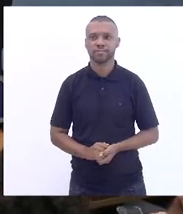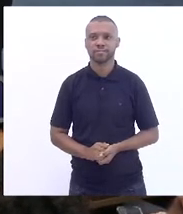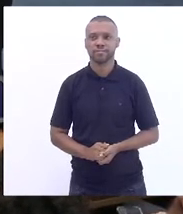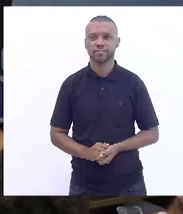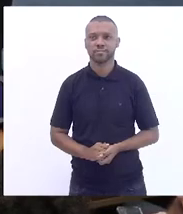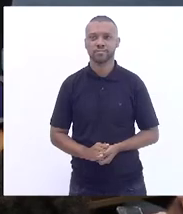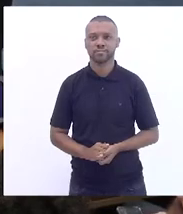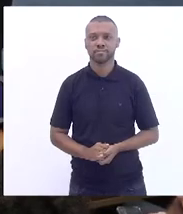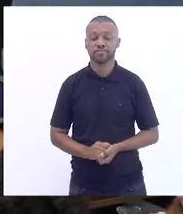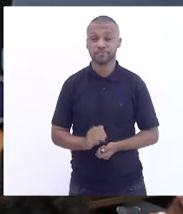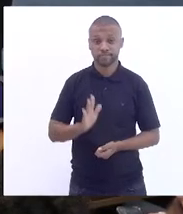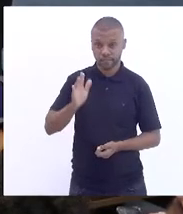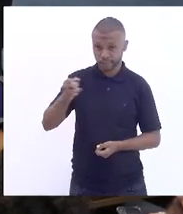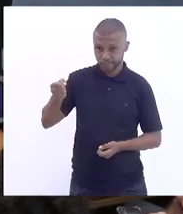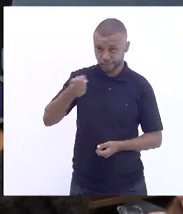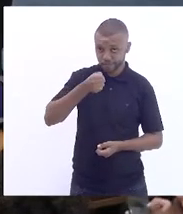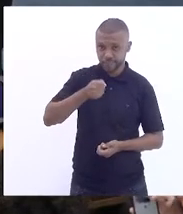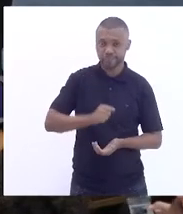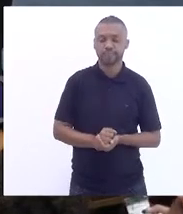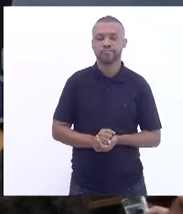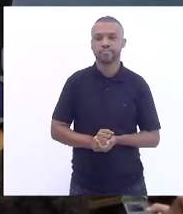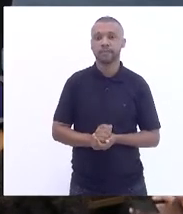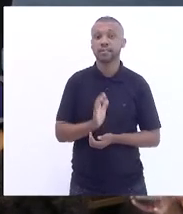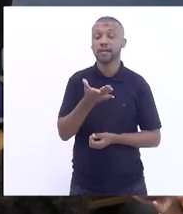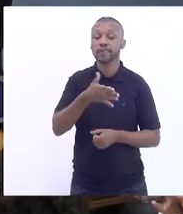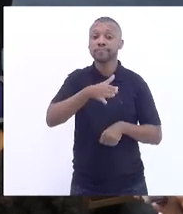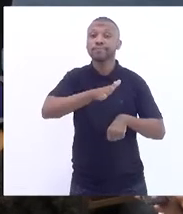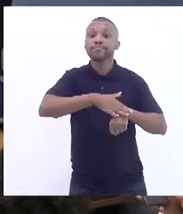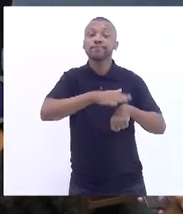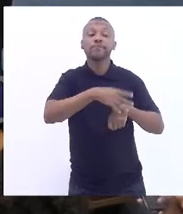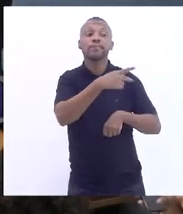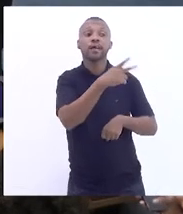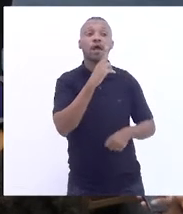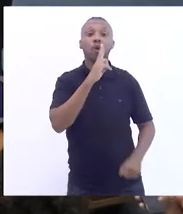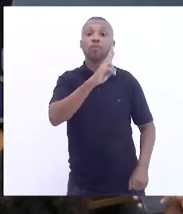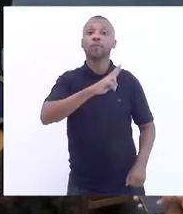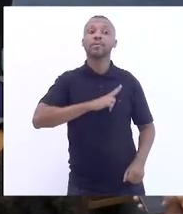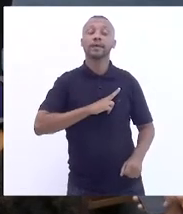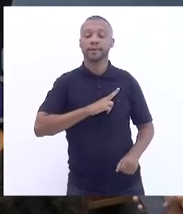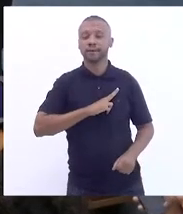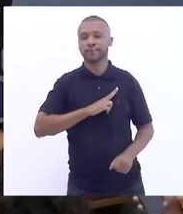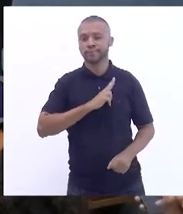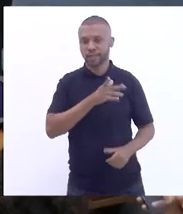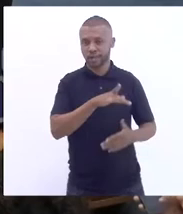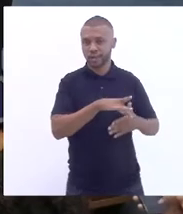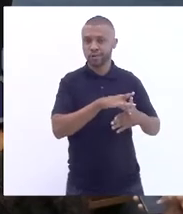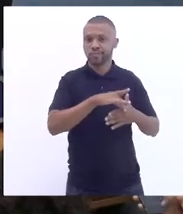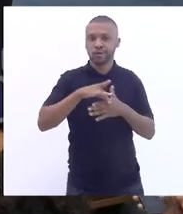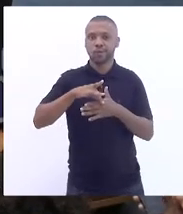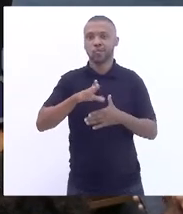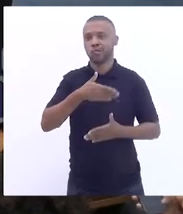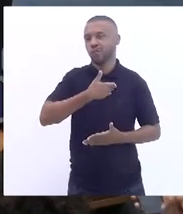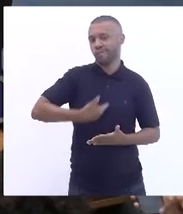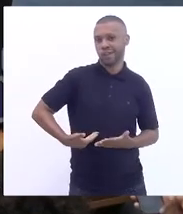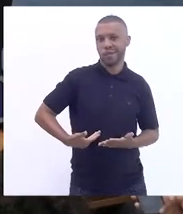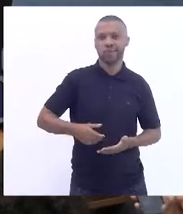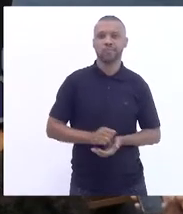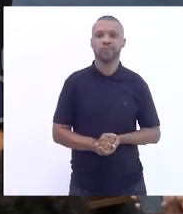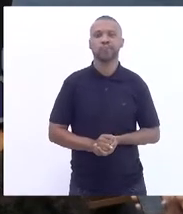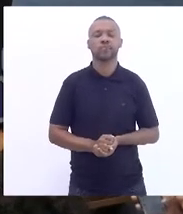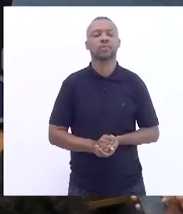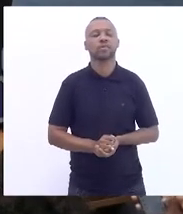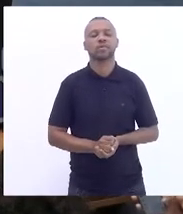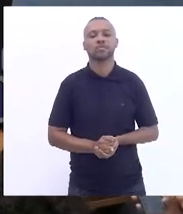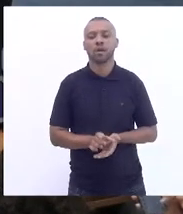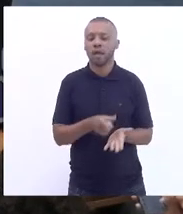e já que facultaram a você responder pelo governo Qual foi a tratativa